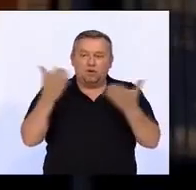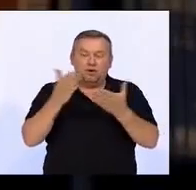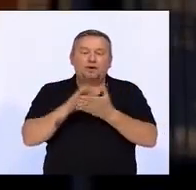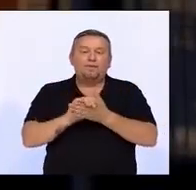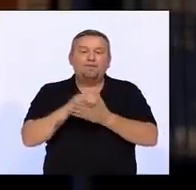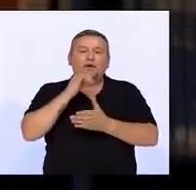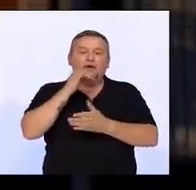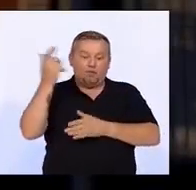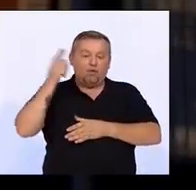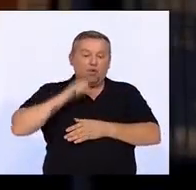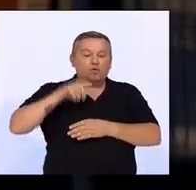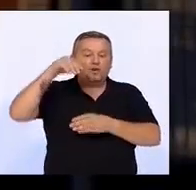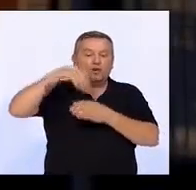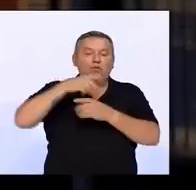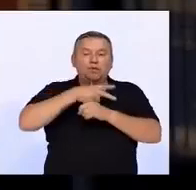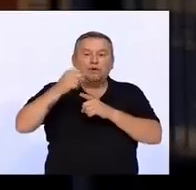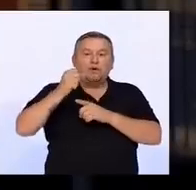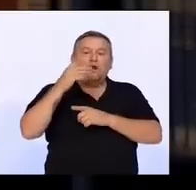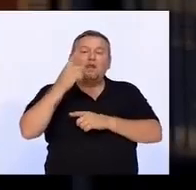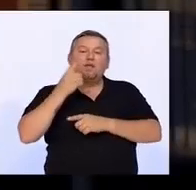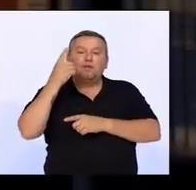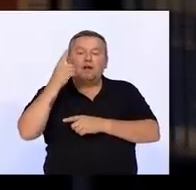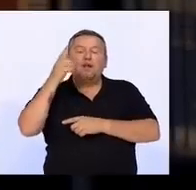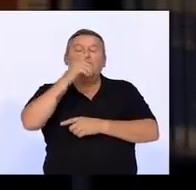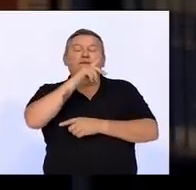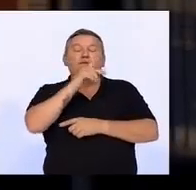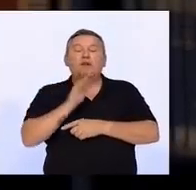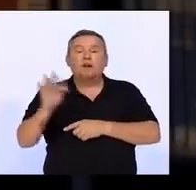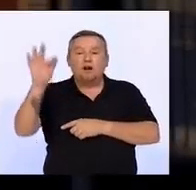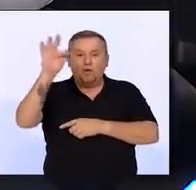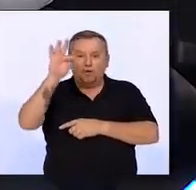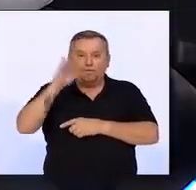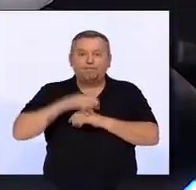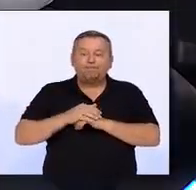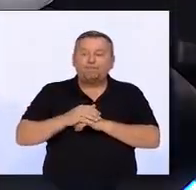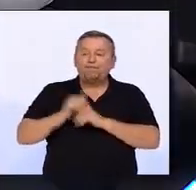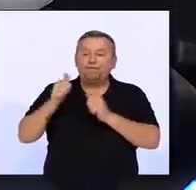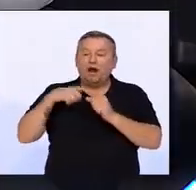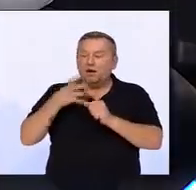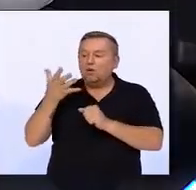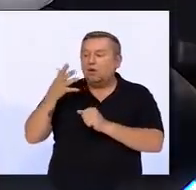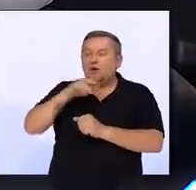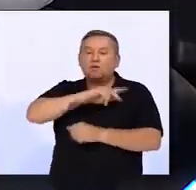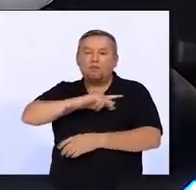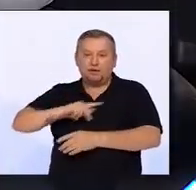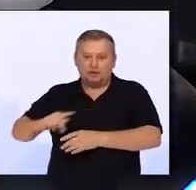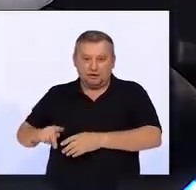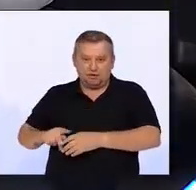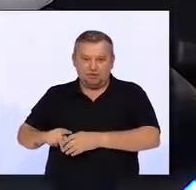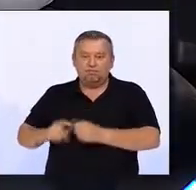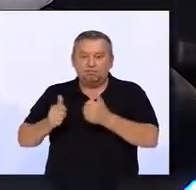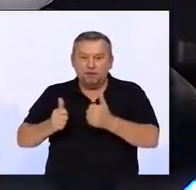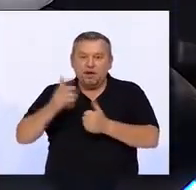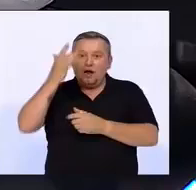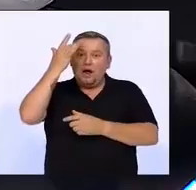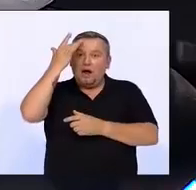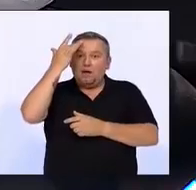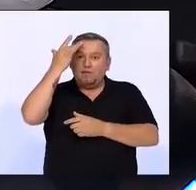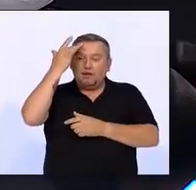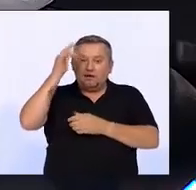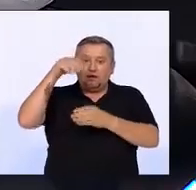elejo deputado federal, tá? Eu defendo uma candidatura à presidência. No dia seguinte à eleição, eu não